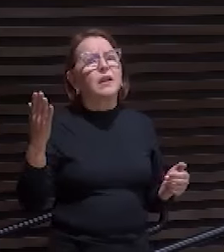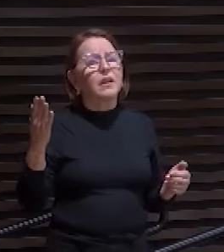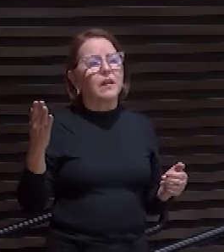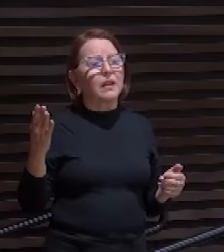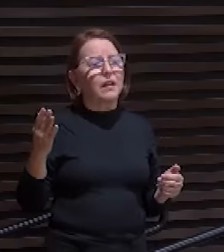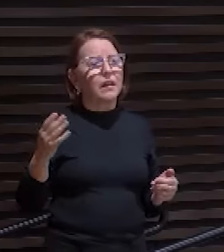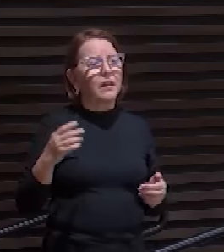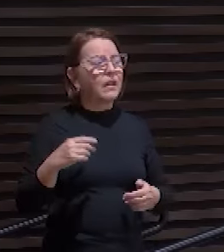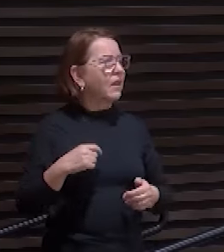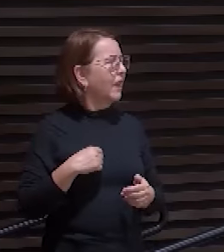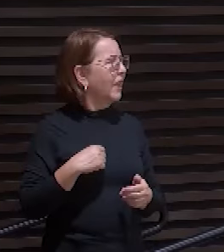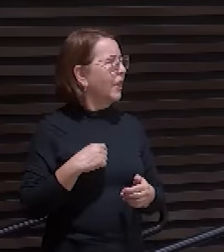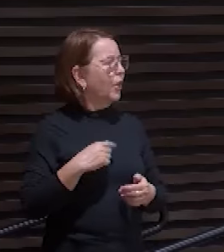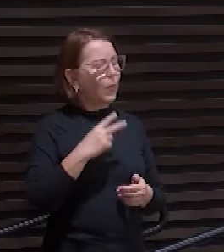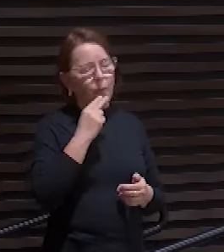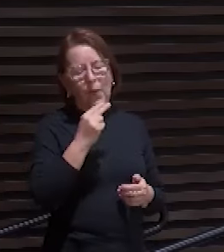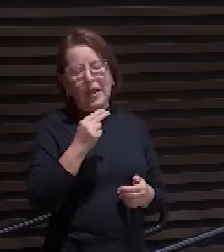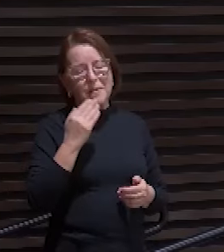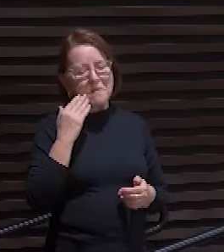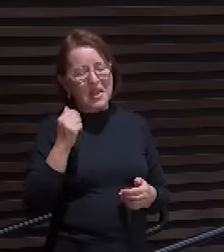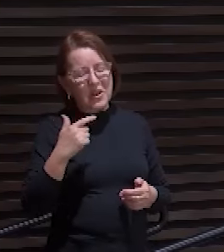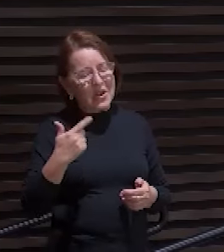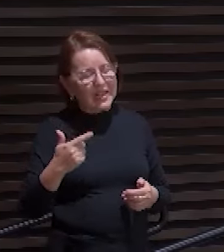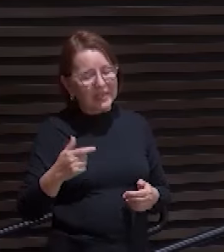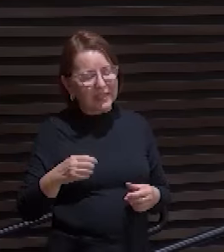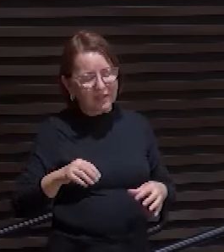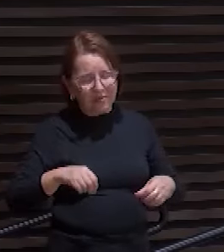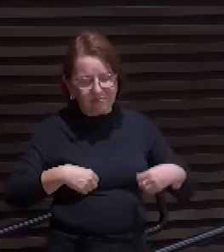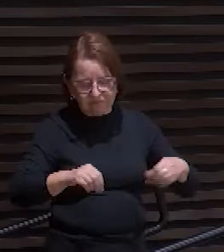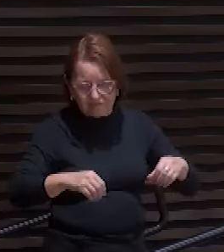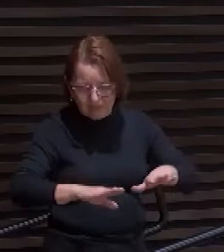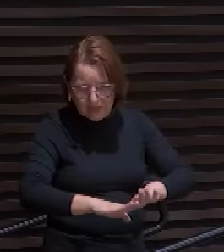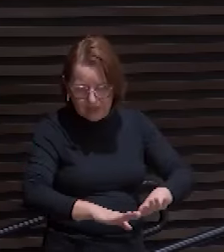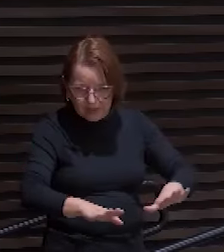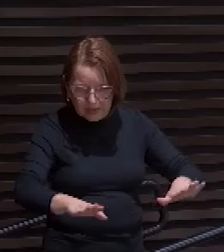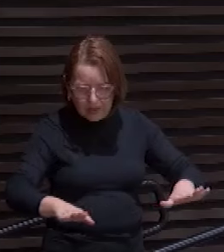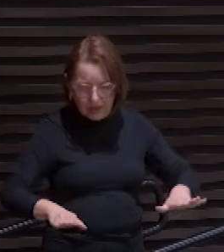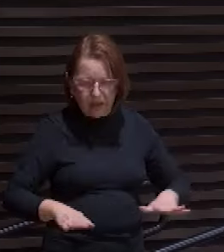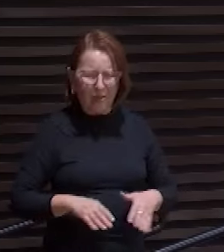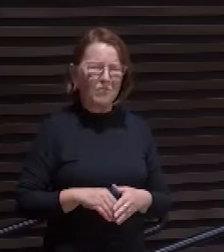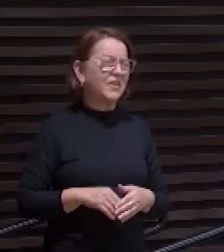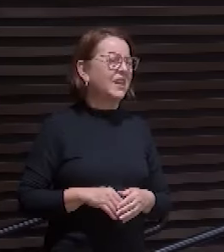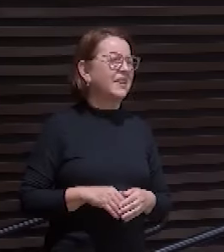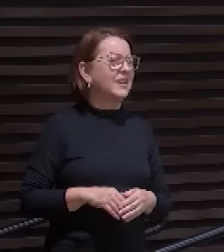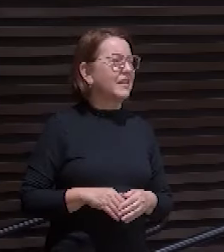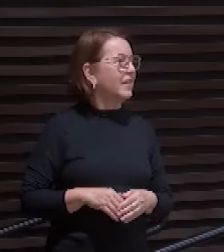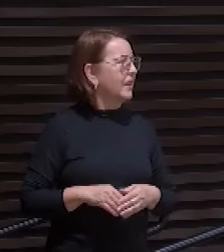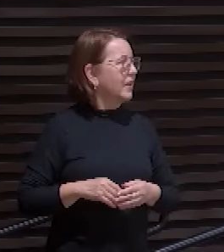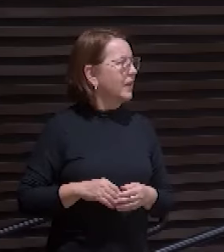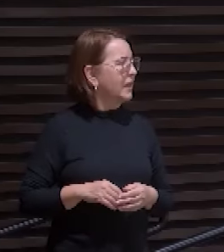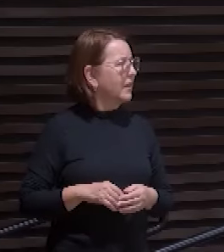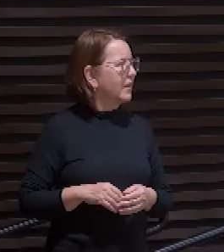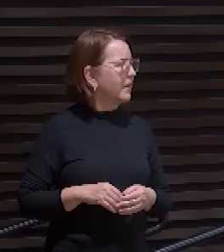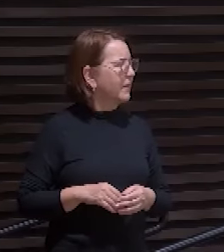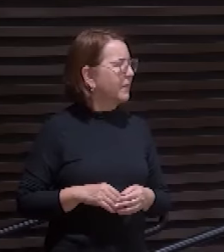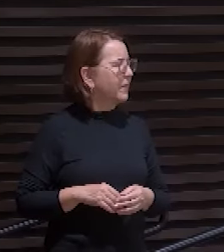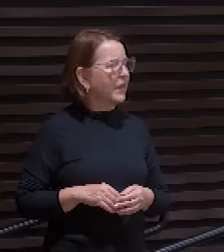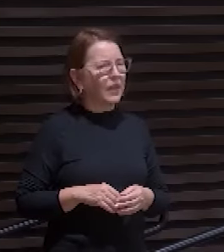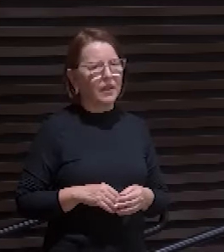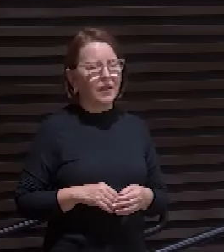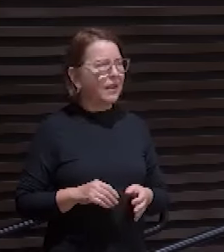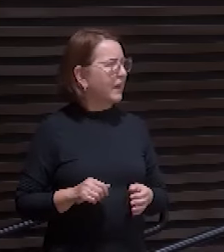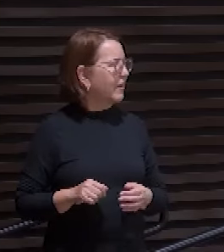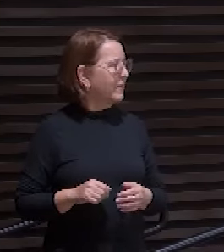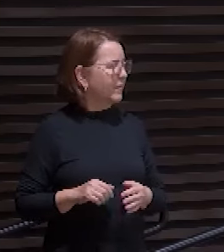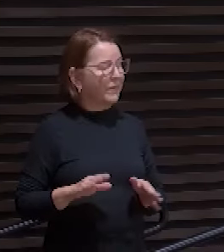Aí eu acho que vai ficar melhor sem o tapete. Falei, mas comprou o tapete, estava aí faz tempo, mas vamos puxar. Aí eu comecei, aí ela, não,